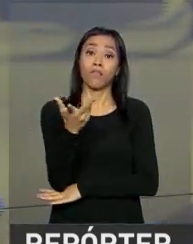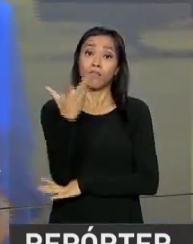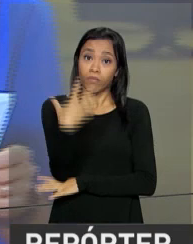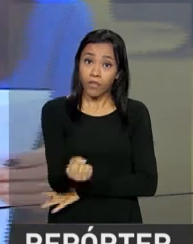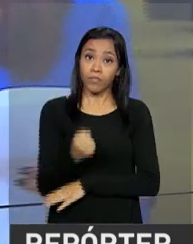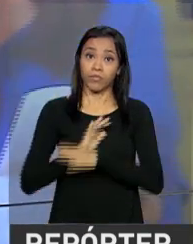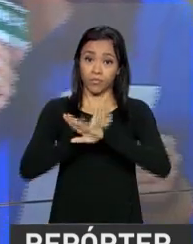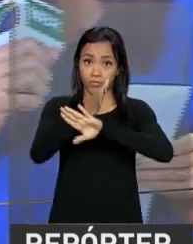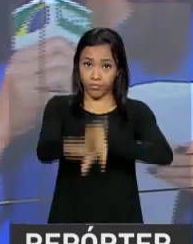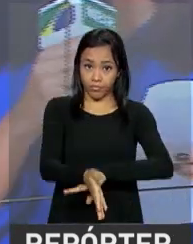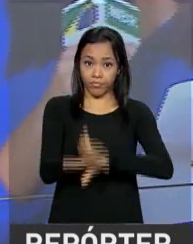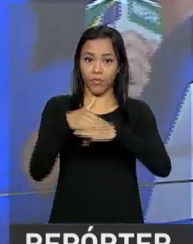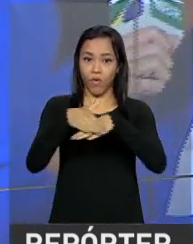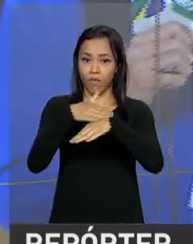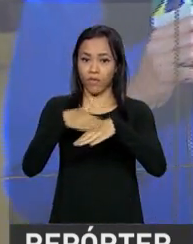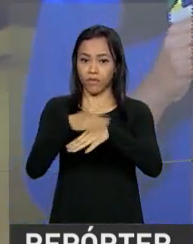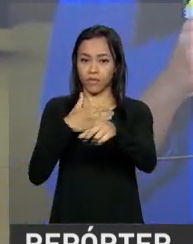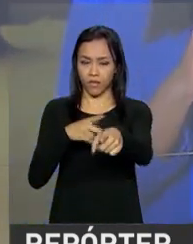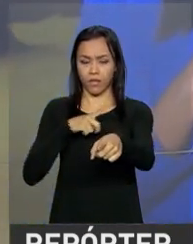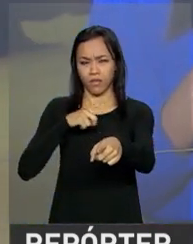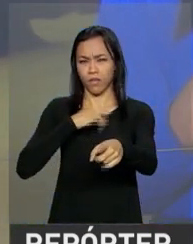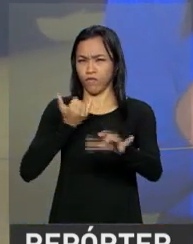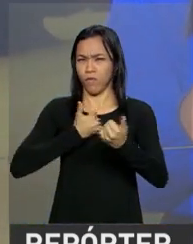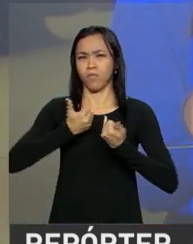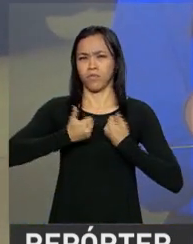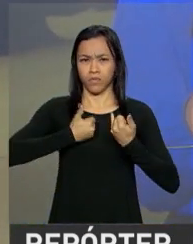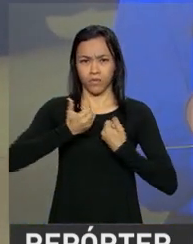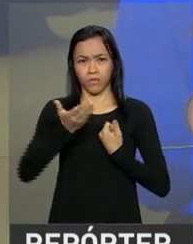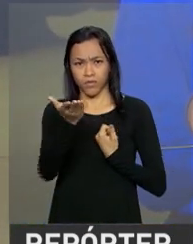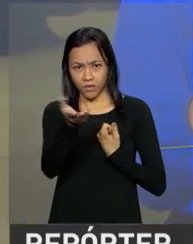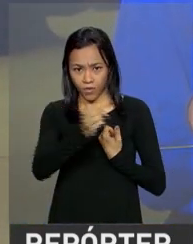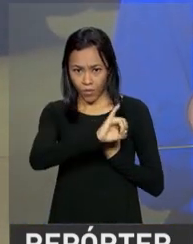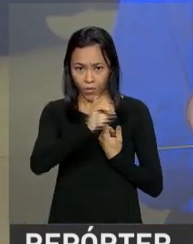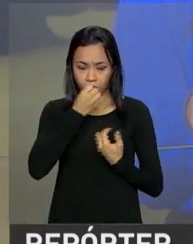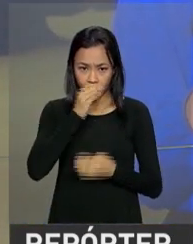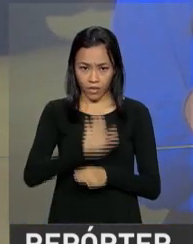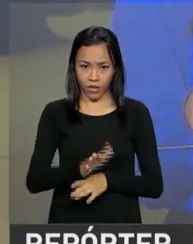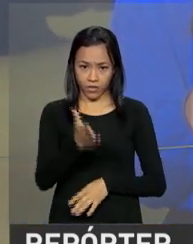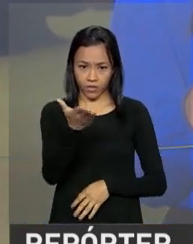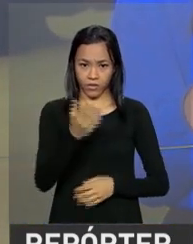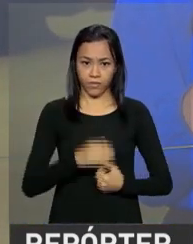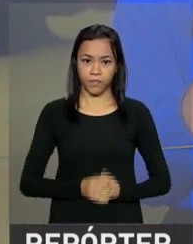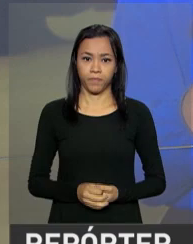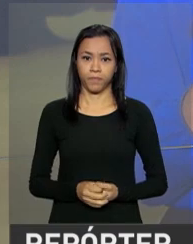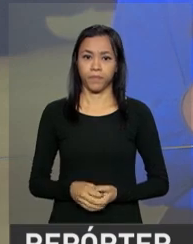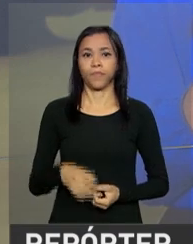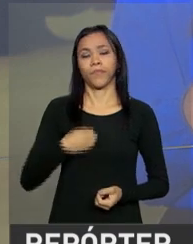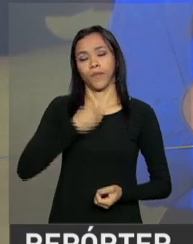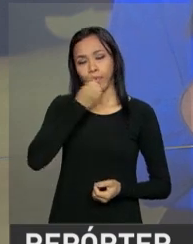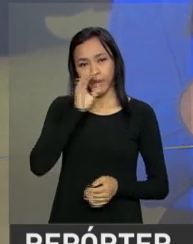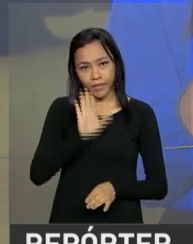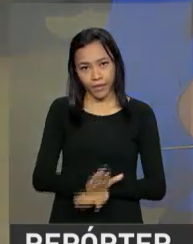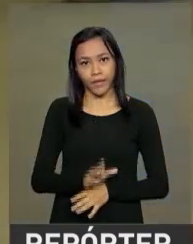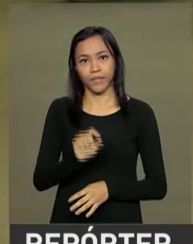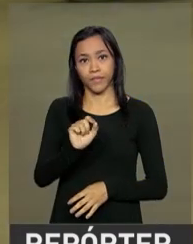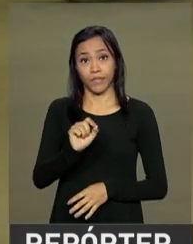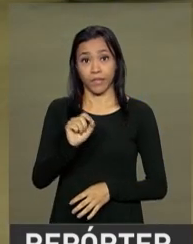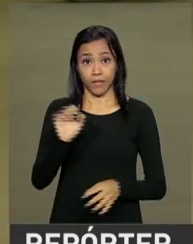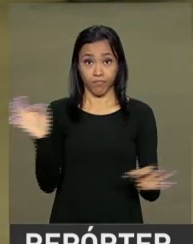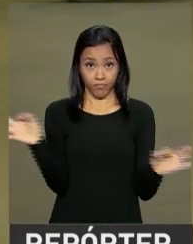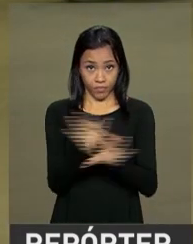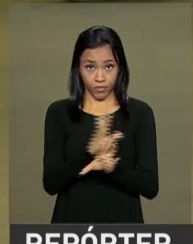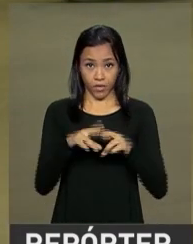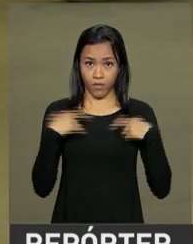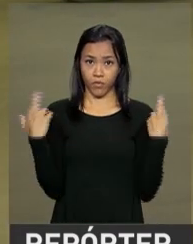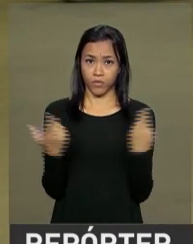Paola Diorte, que tem as informações para a gente ao vivo. Olá, Paola, boa tarde. Boa tarde, Leandro. Depois dessa reunião que terminou